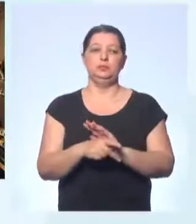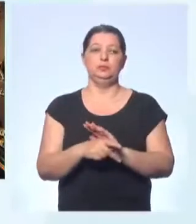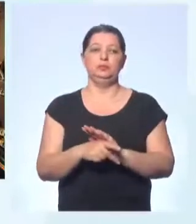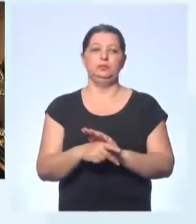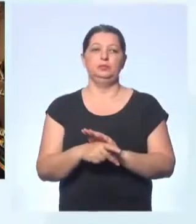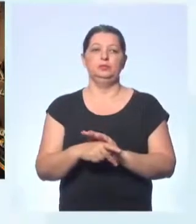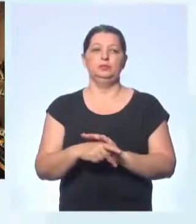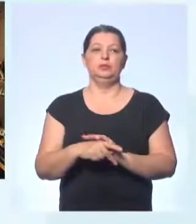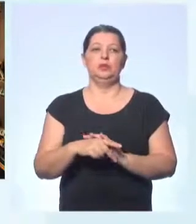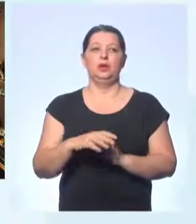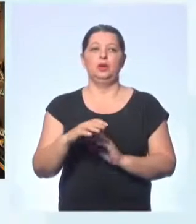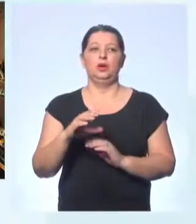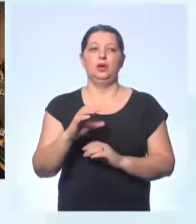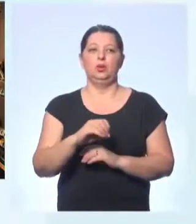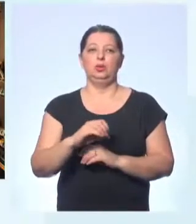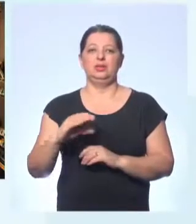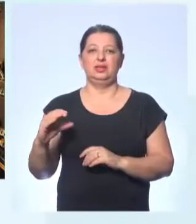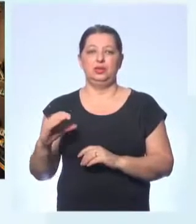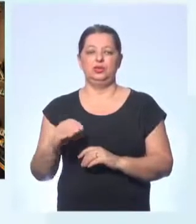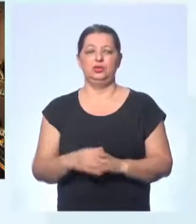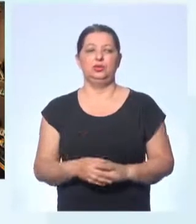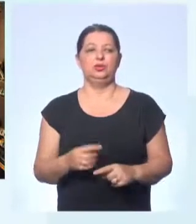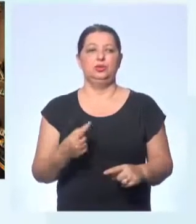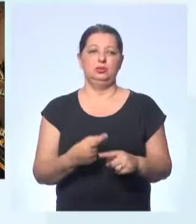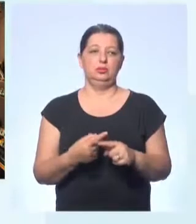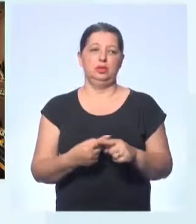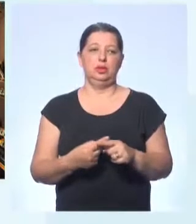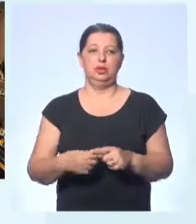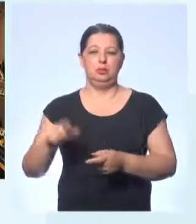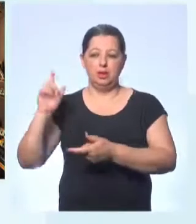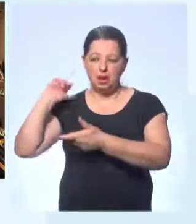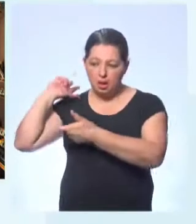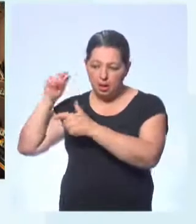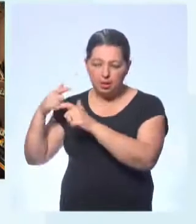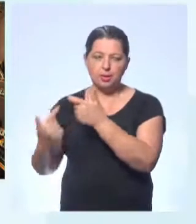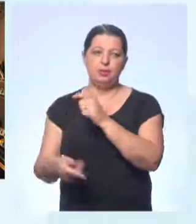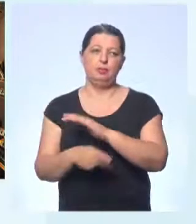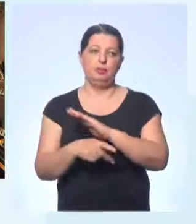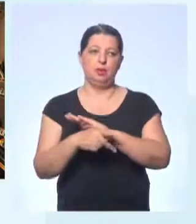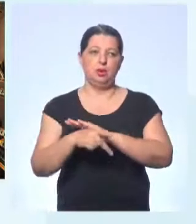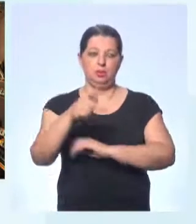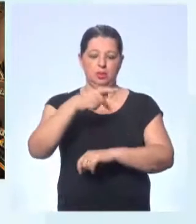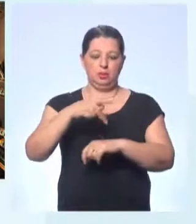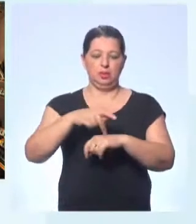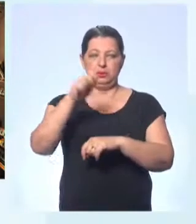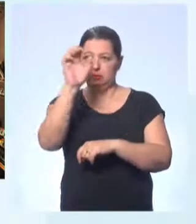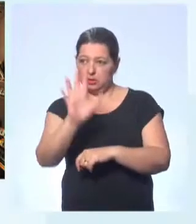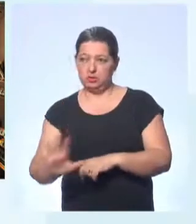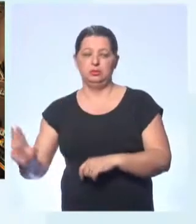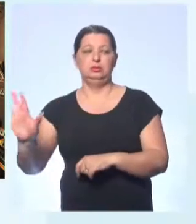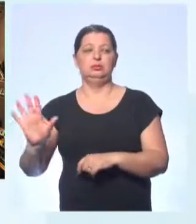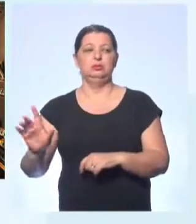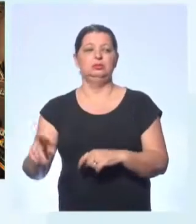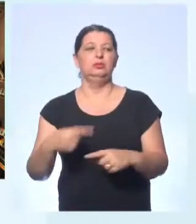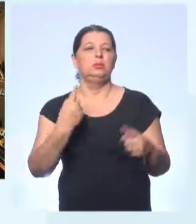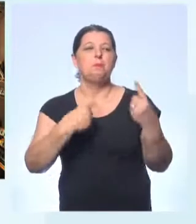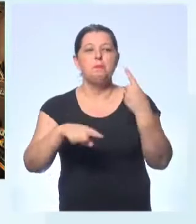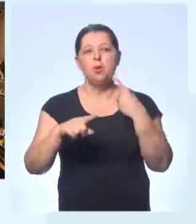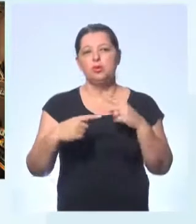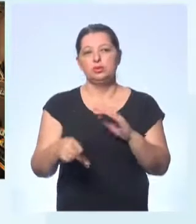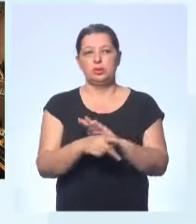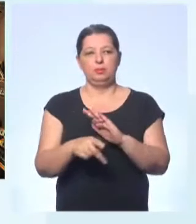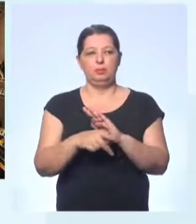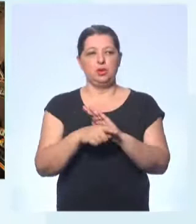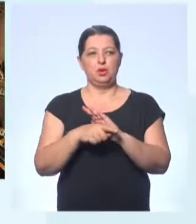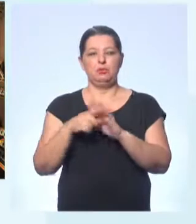Do ponto de vista didático, a herança da tradição musical europeia concebe as alturas, notas que, quando encadeadas,